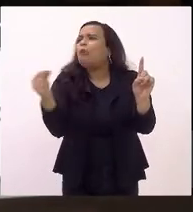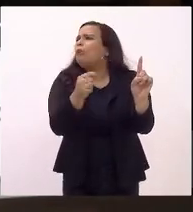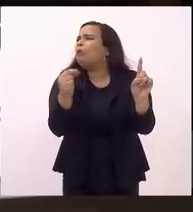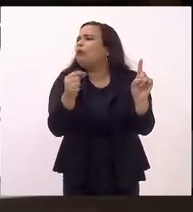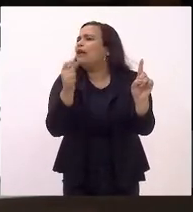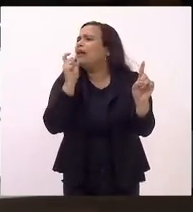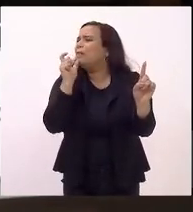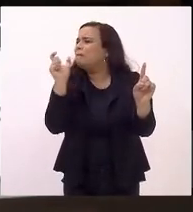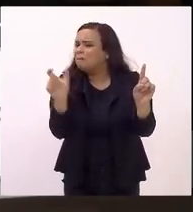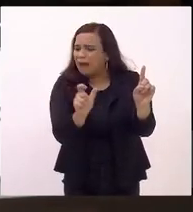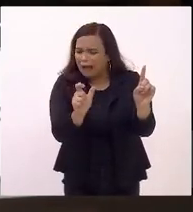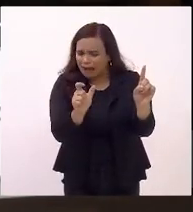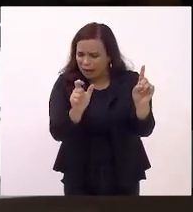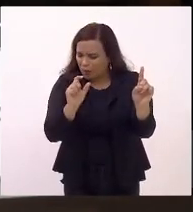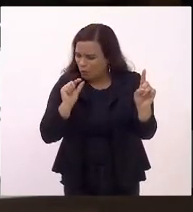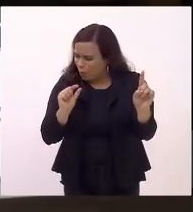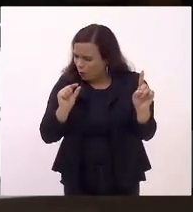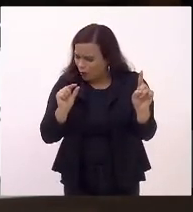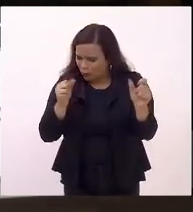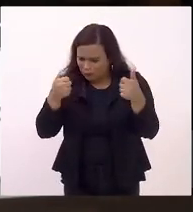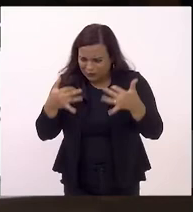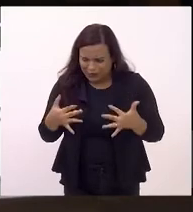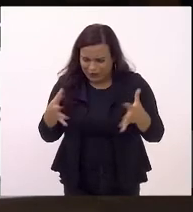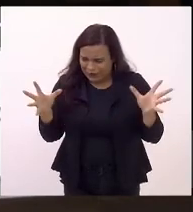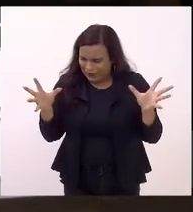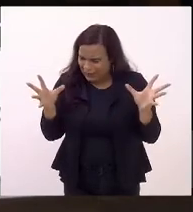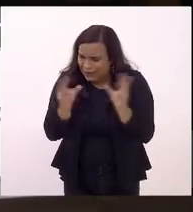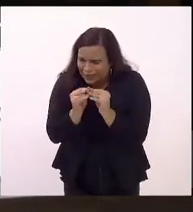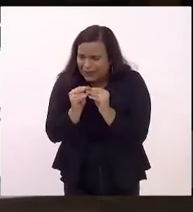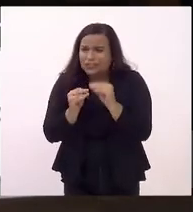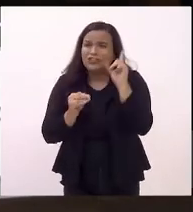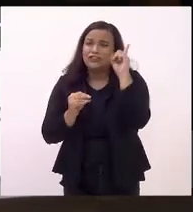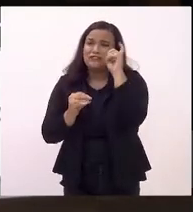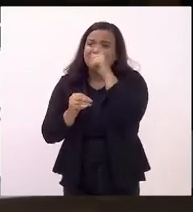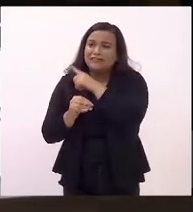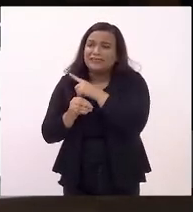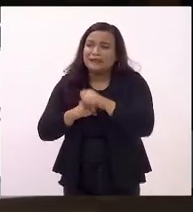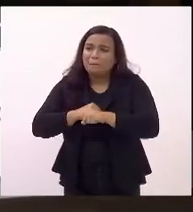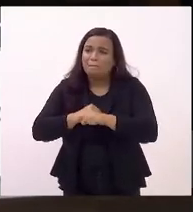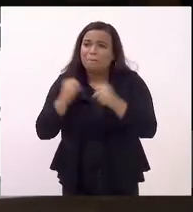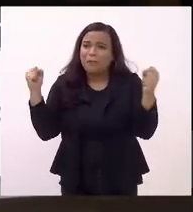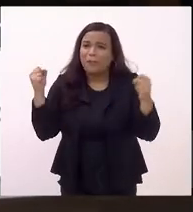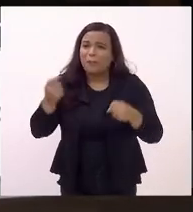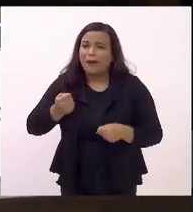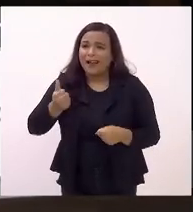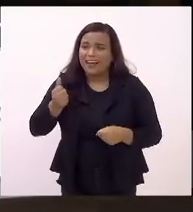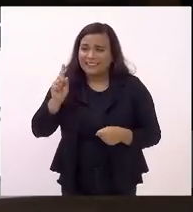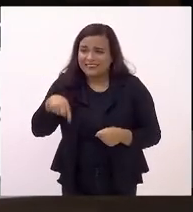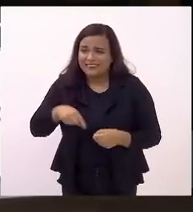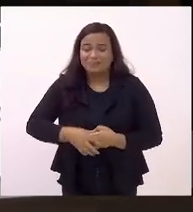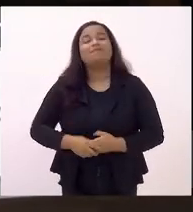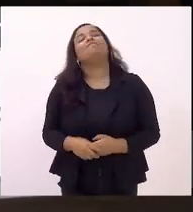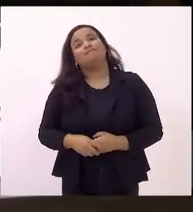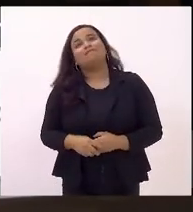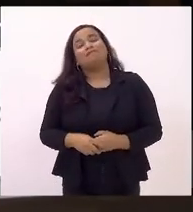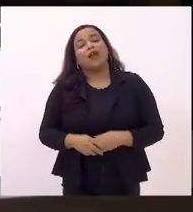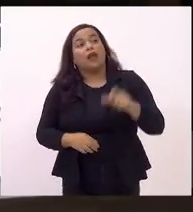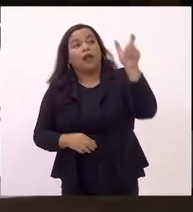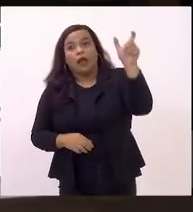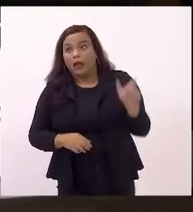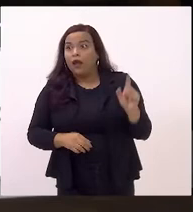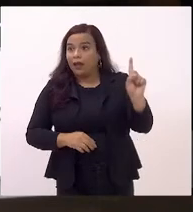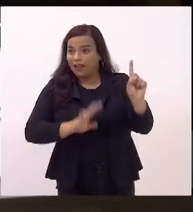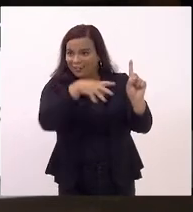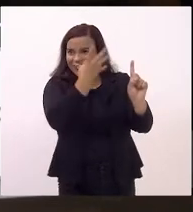poucas palavras é muito difícil. É praticamente impossível. E eu conheci o Ivanir